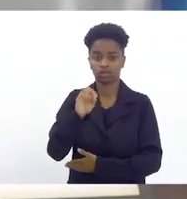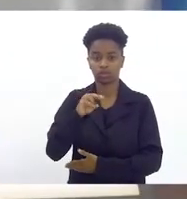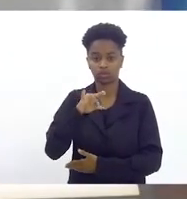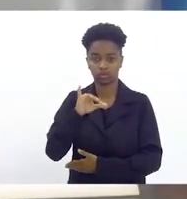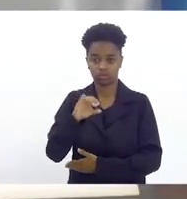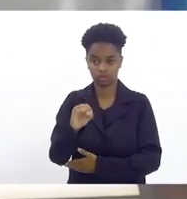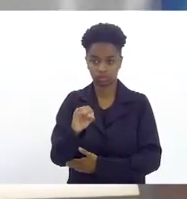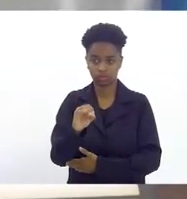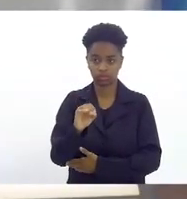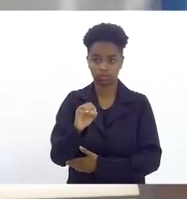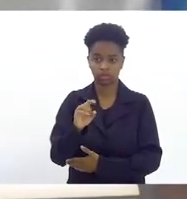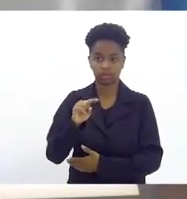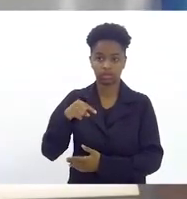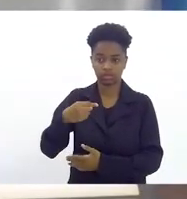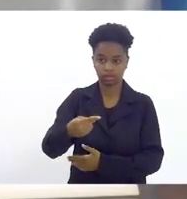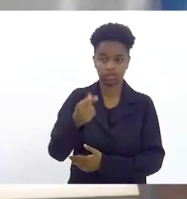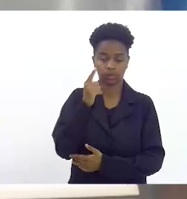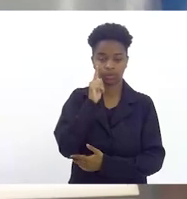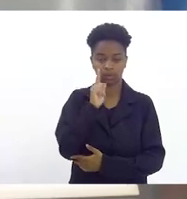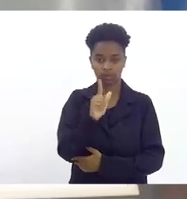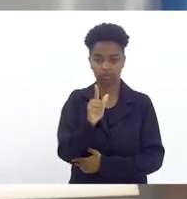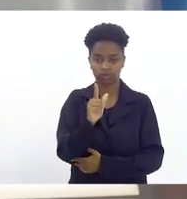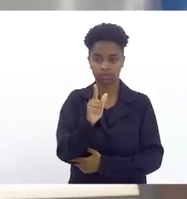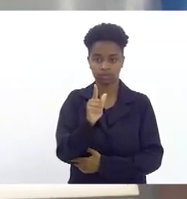para que nós possamos